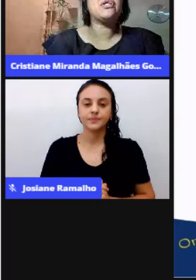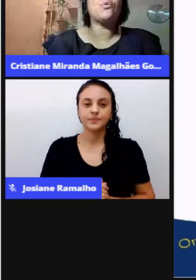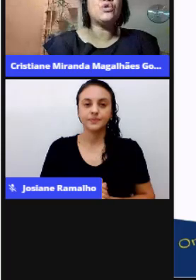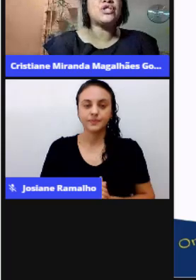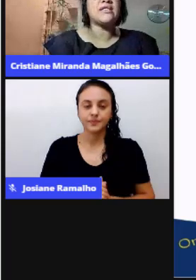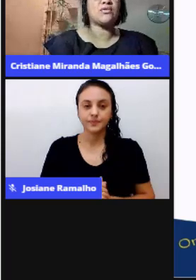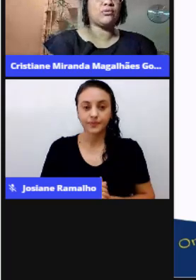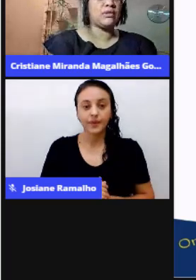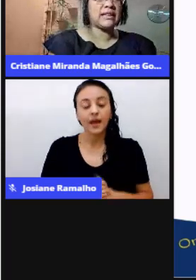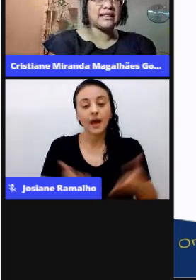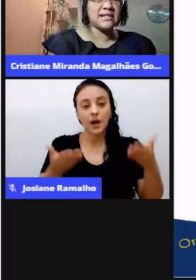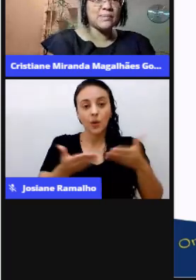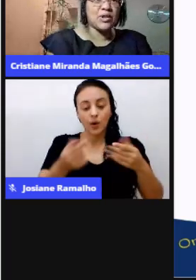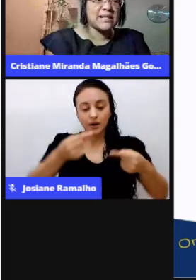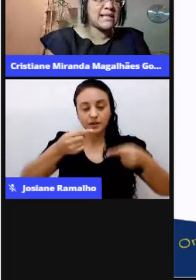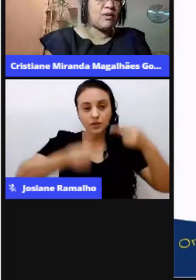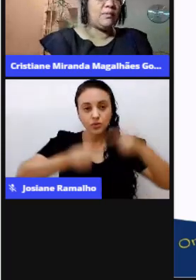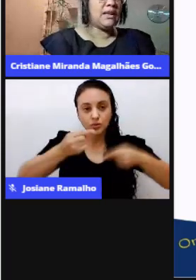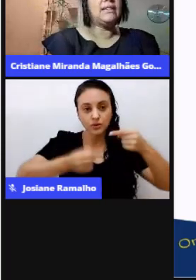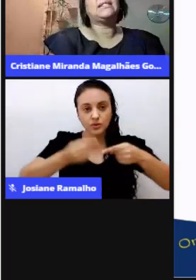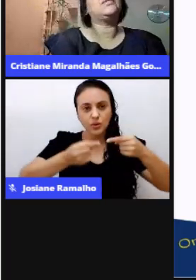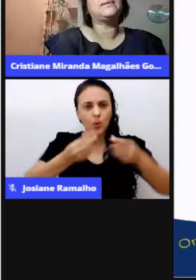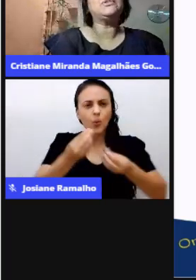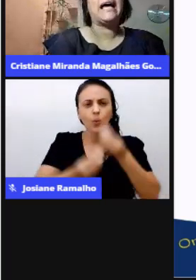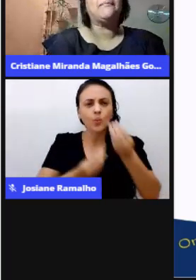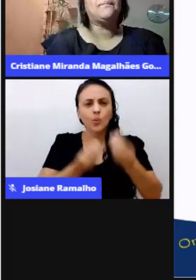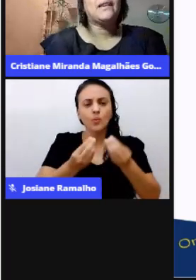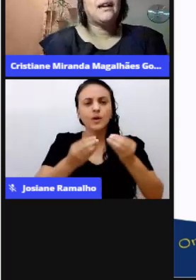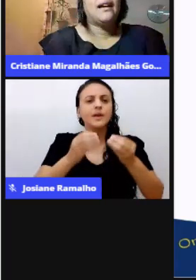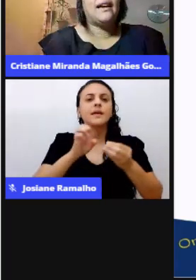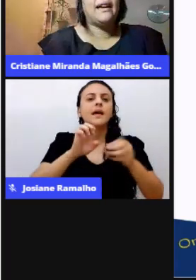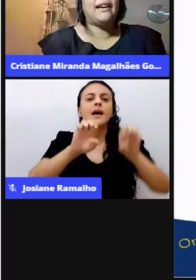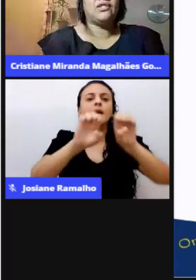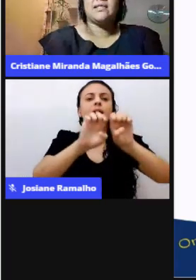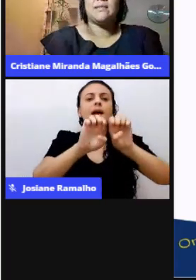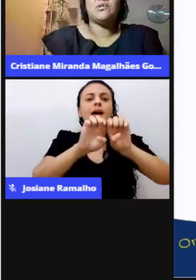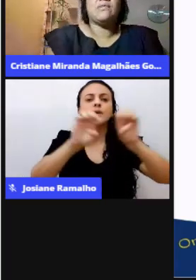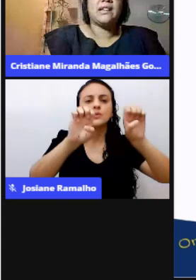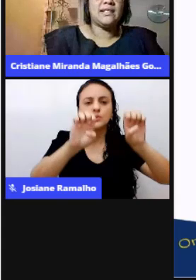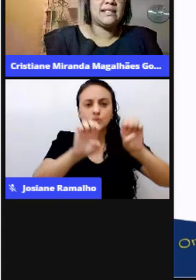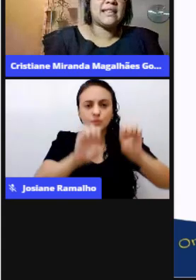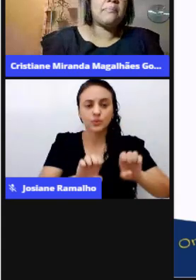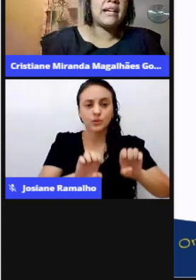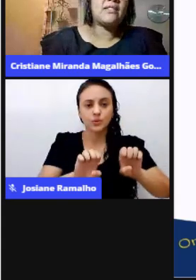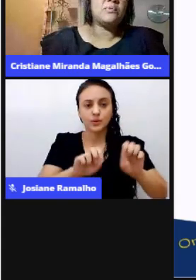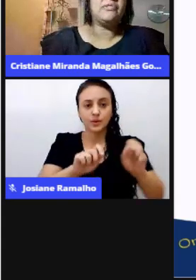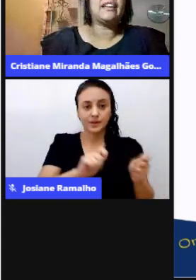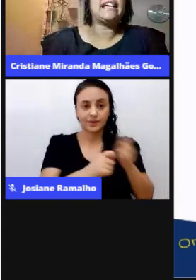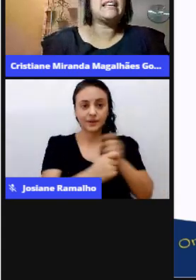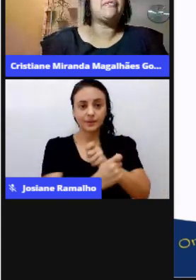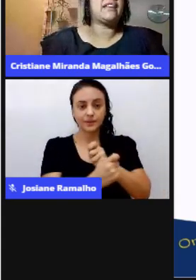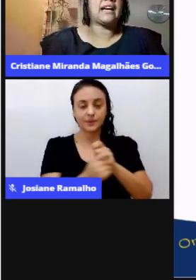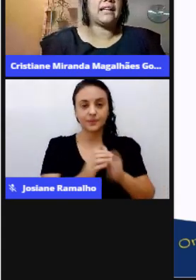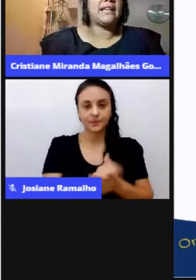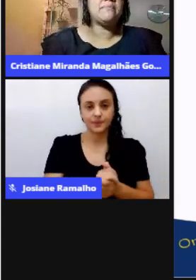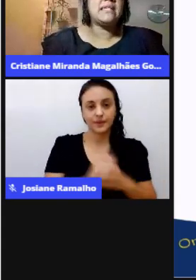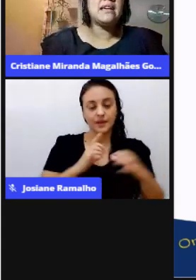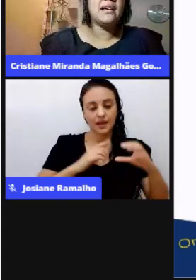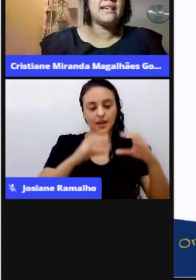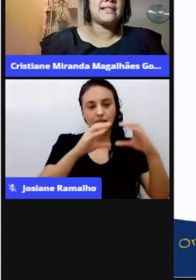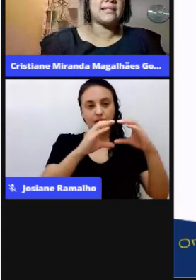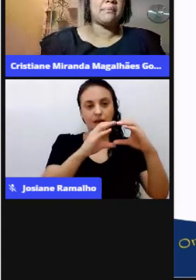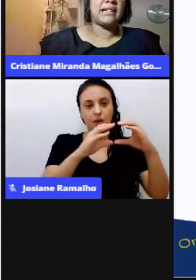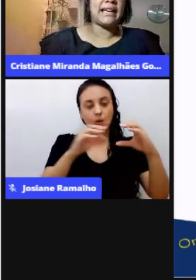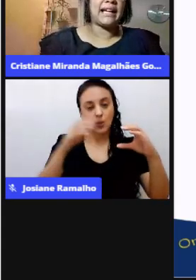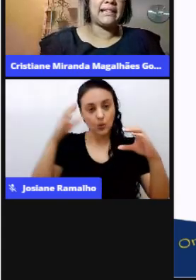gente discute a estrutura da transposição. Então, vamos lá. Nós temos um grande saber, como eu falei, que vem da